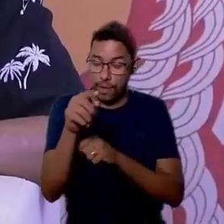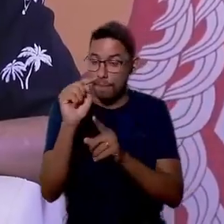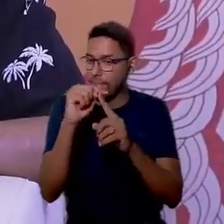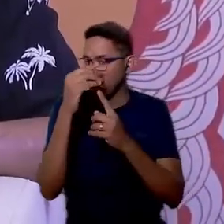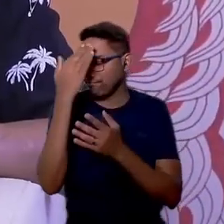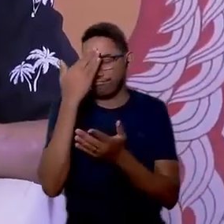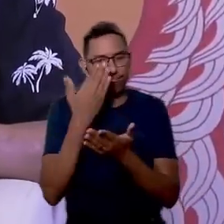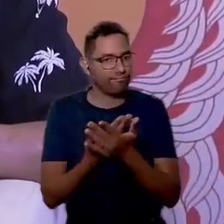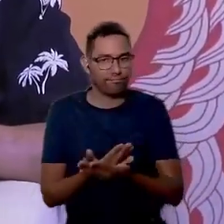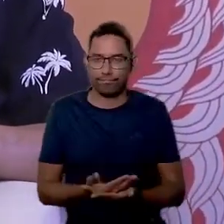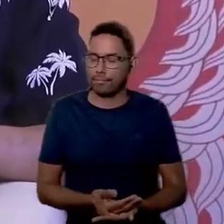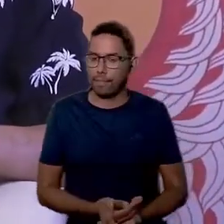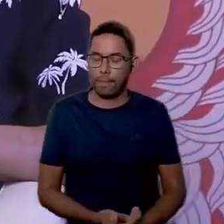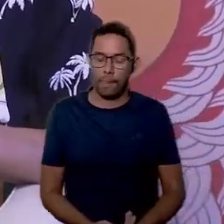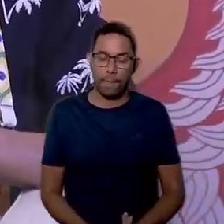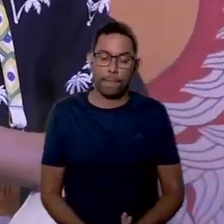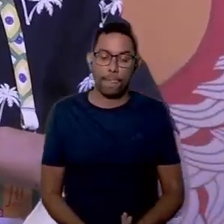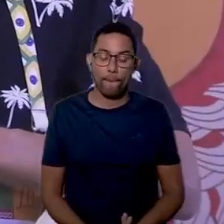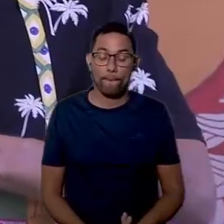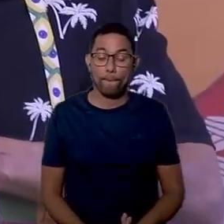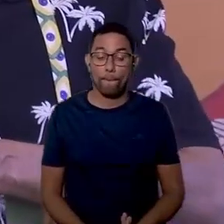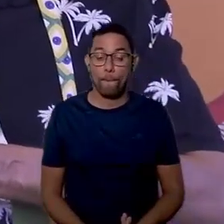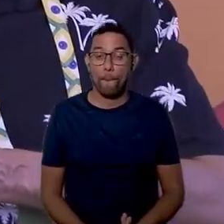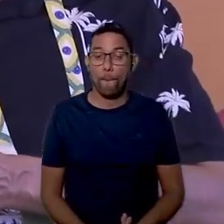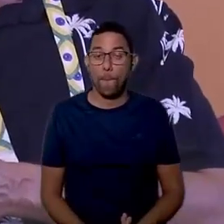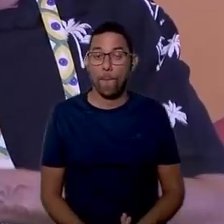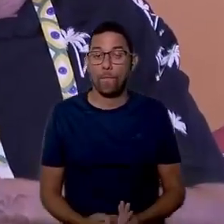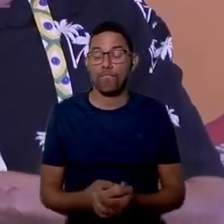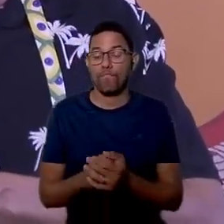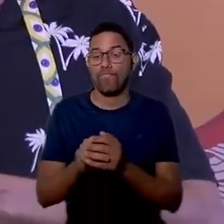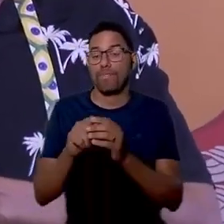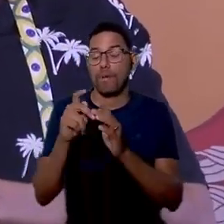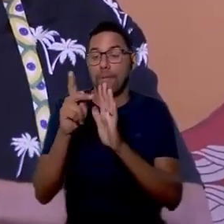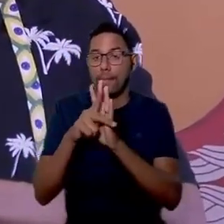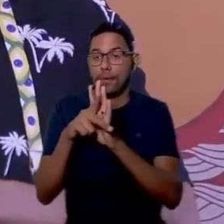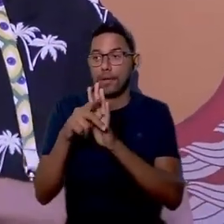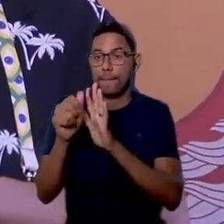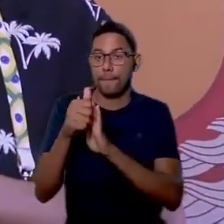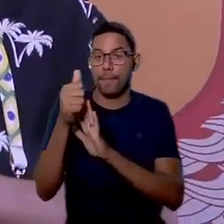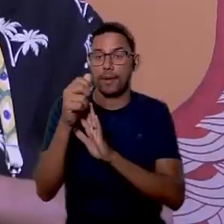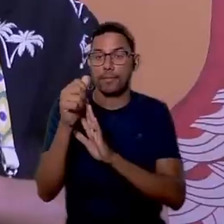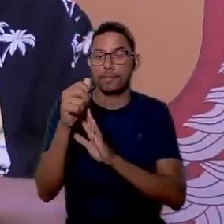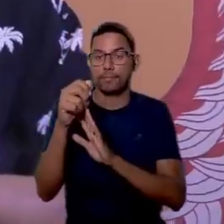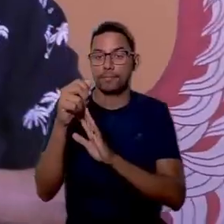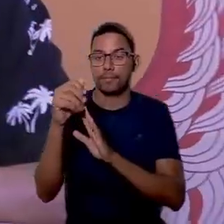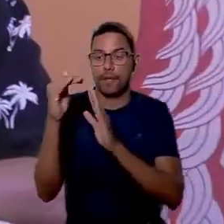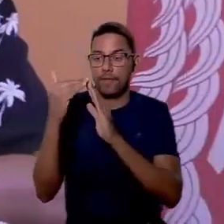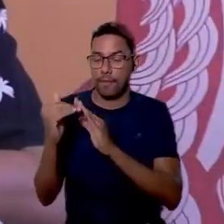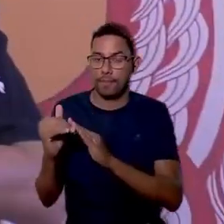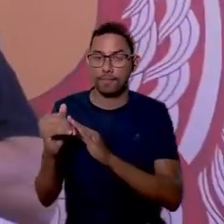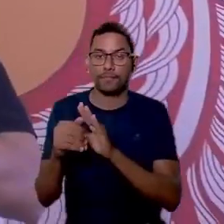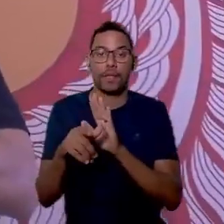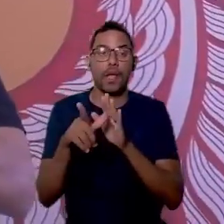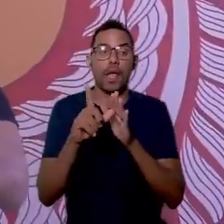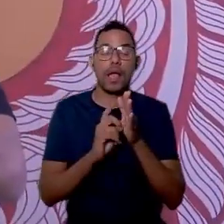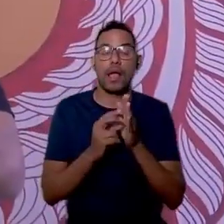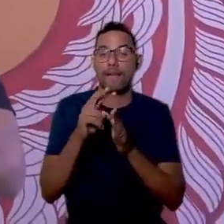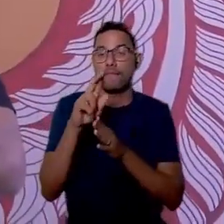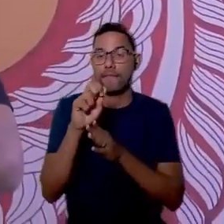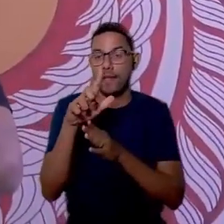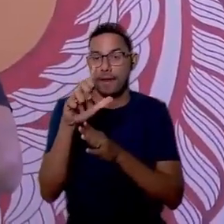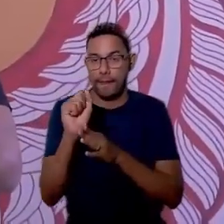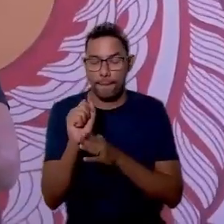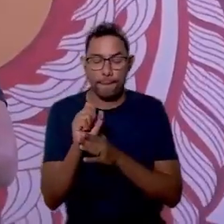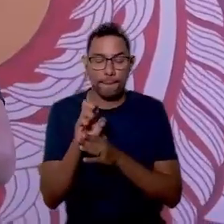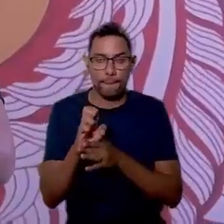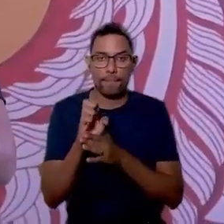acredita nisso. Resultado, o primeiro programa, Rouanet nas Favelas, antes da Vale começar a desembolsar o dinheiro, porque primeiro